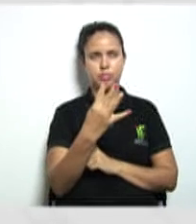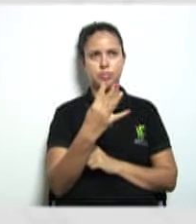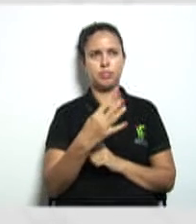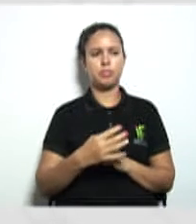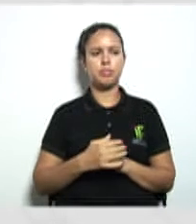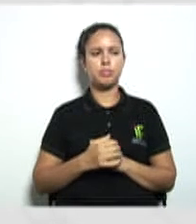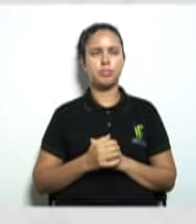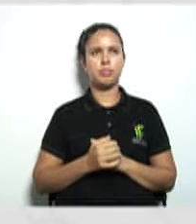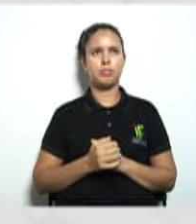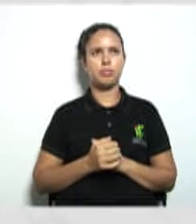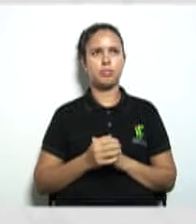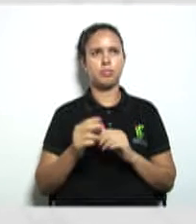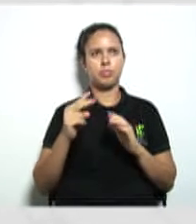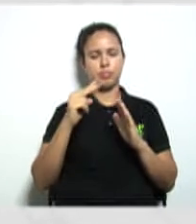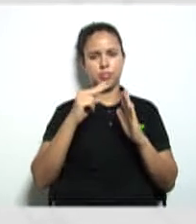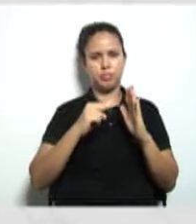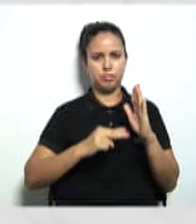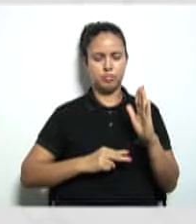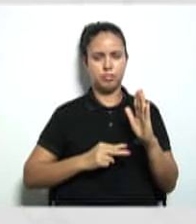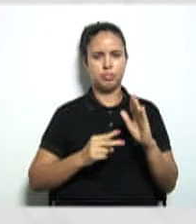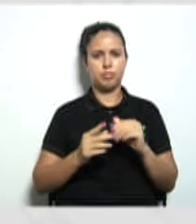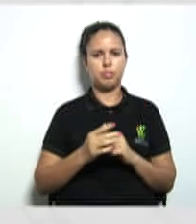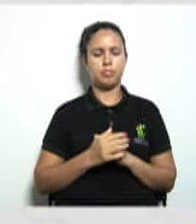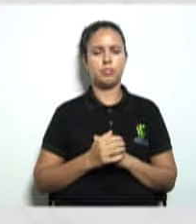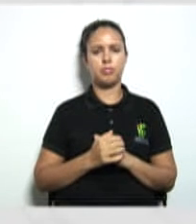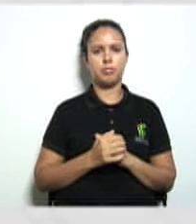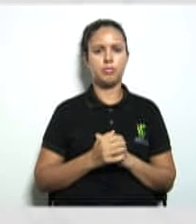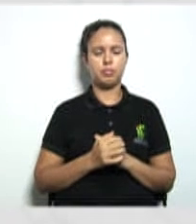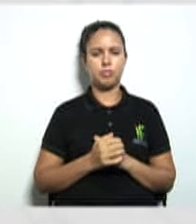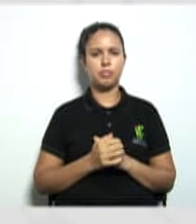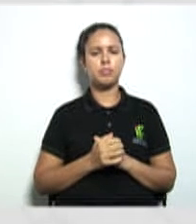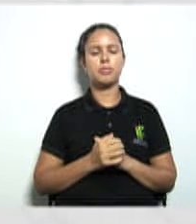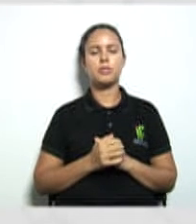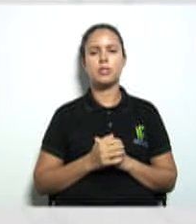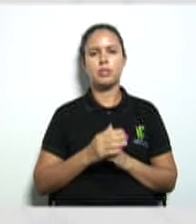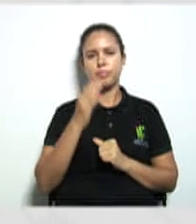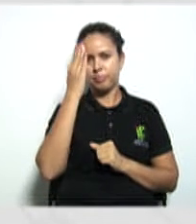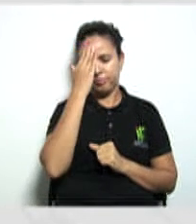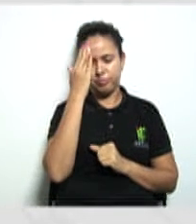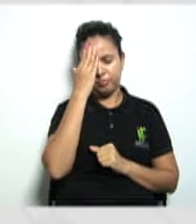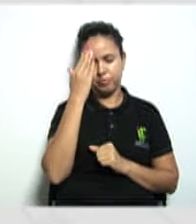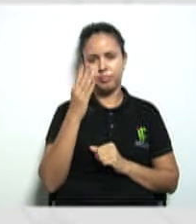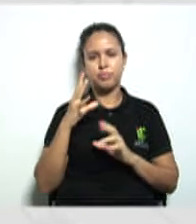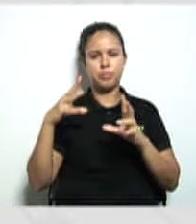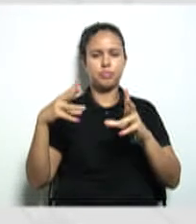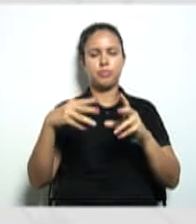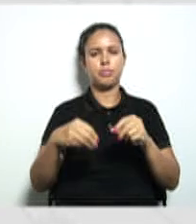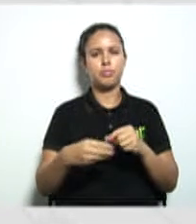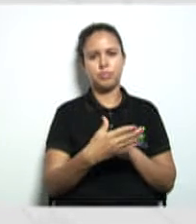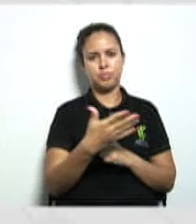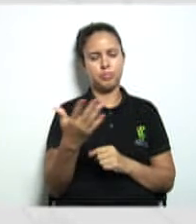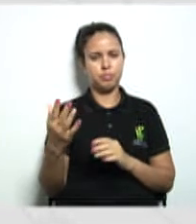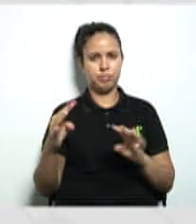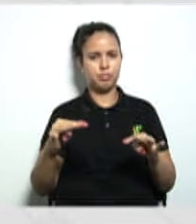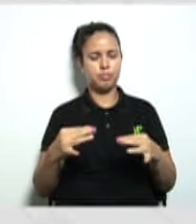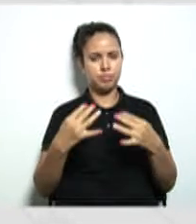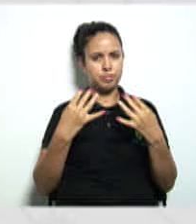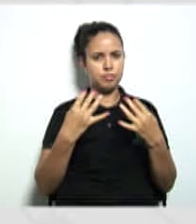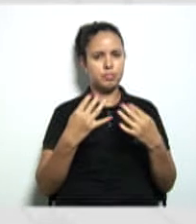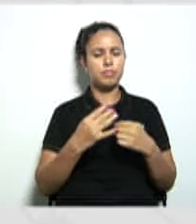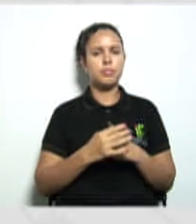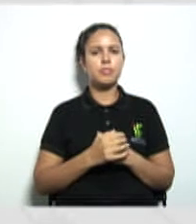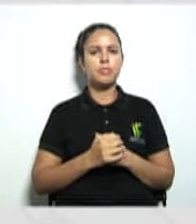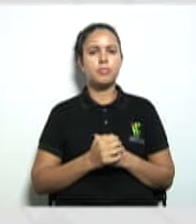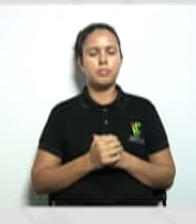Olha só, vou ler o enunciado da questão número 4 e espero que todos vocês estejam acompanhando, tá bom? Vamos